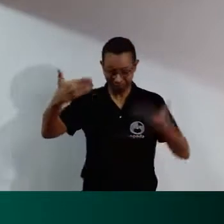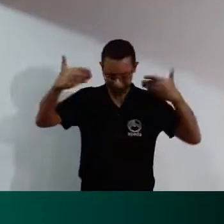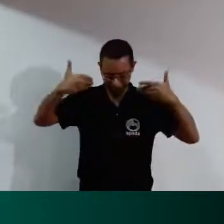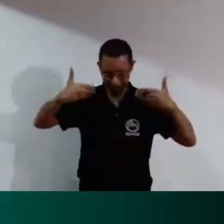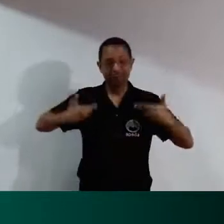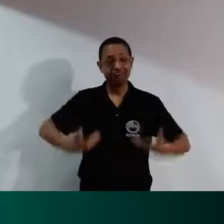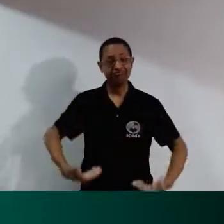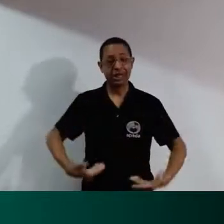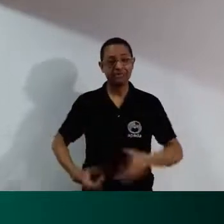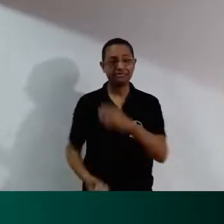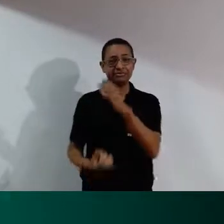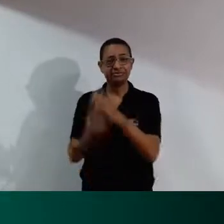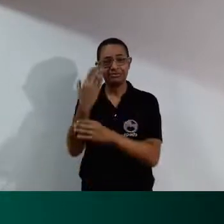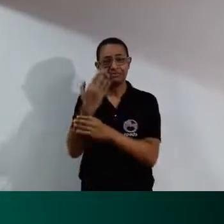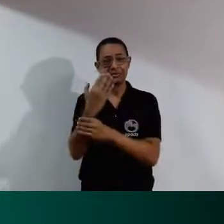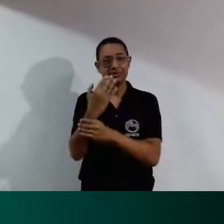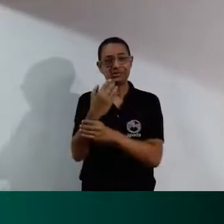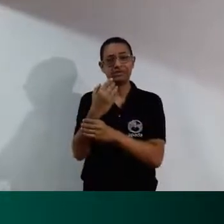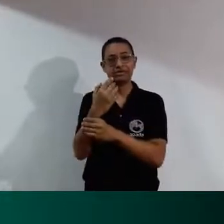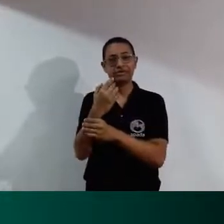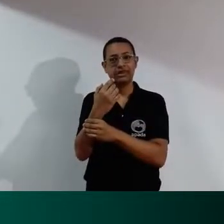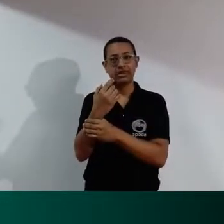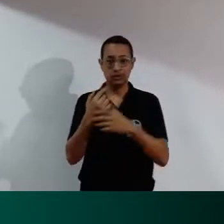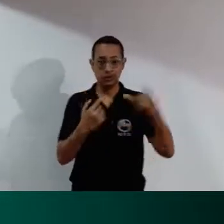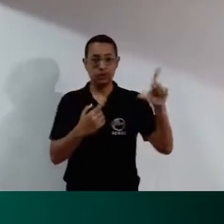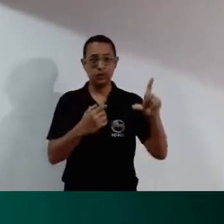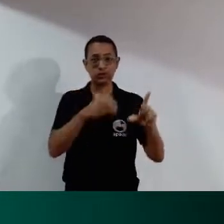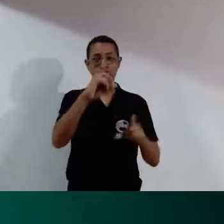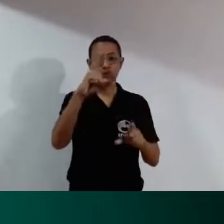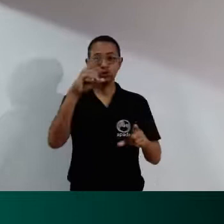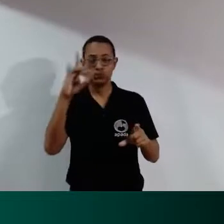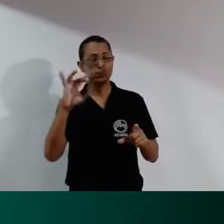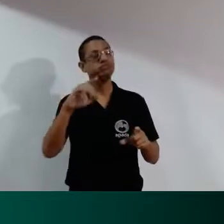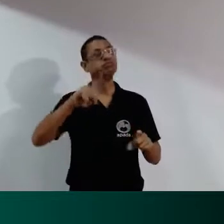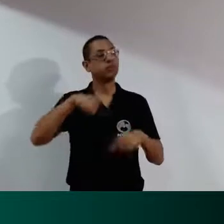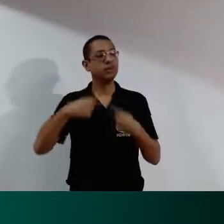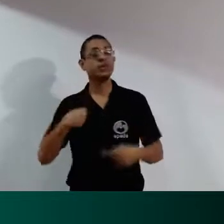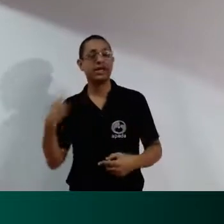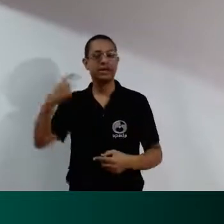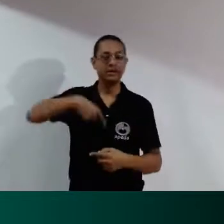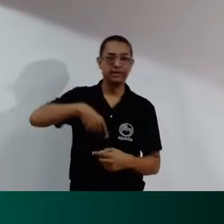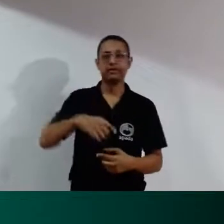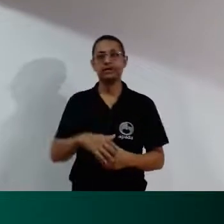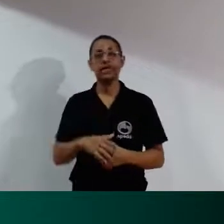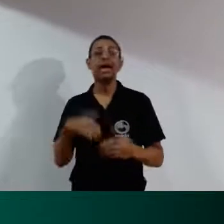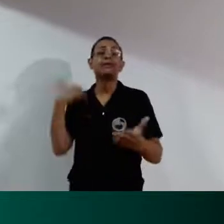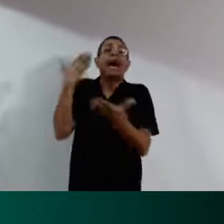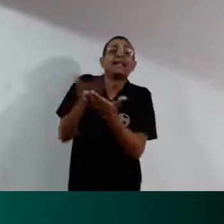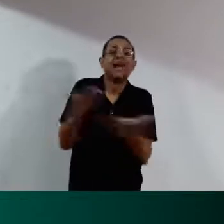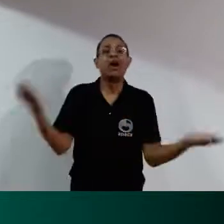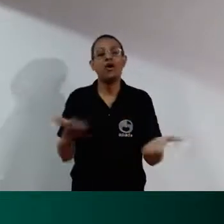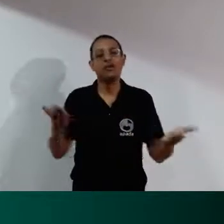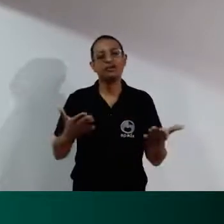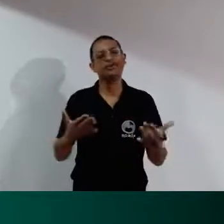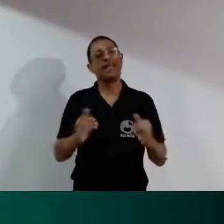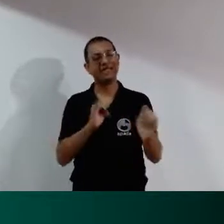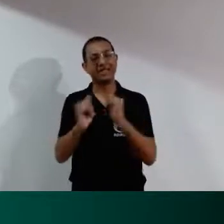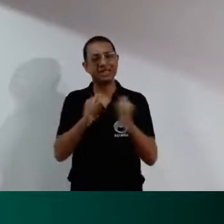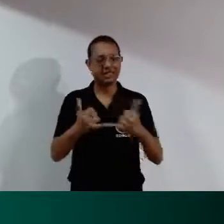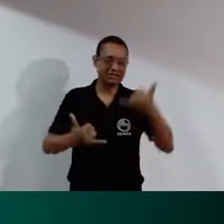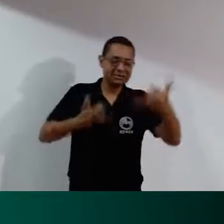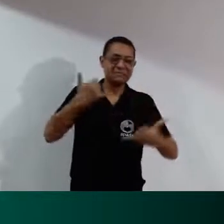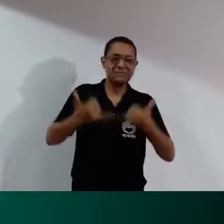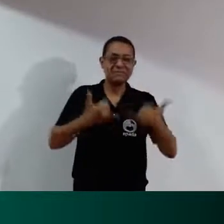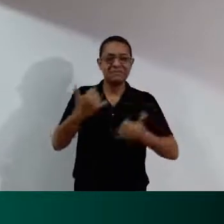e aí depois entrou do depois eu um mês e aí também até hoje fazendo enxame marmota na